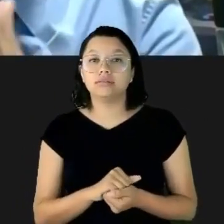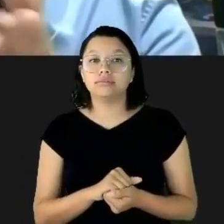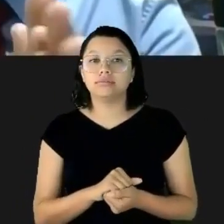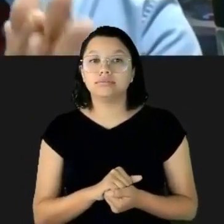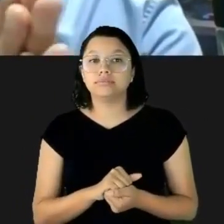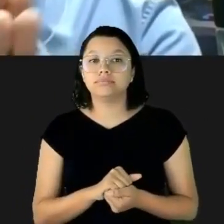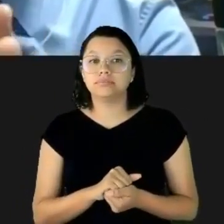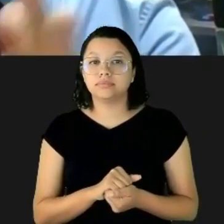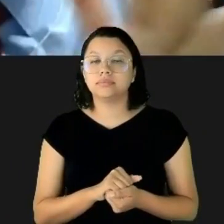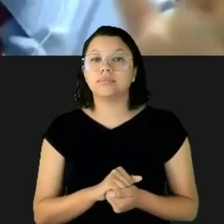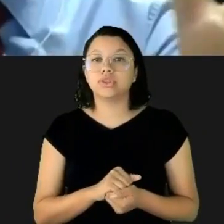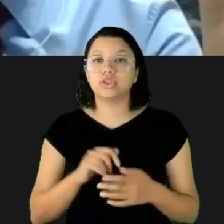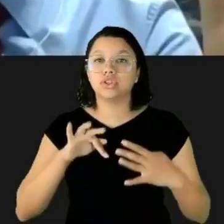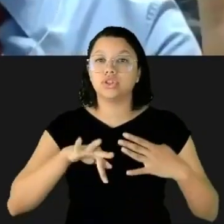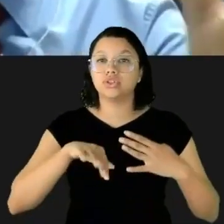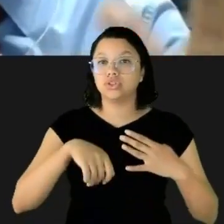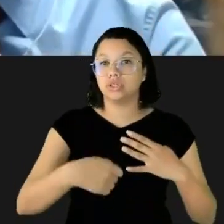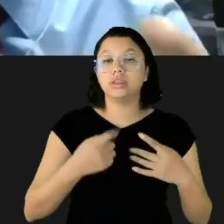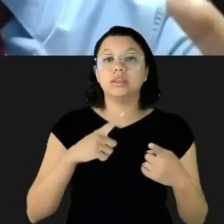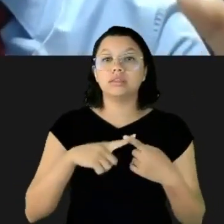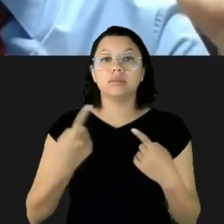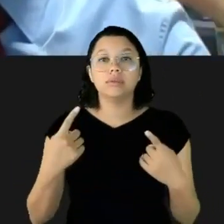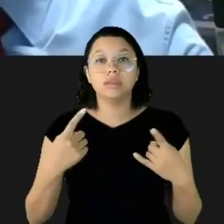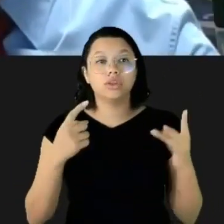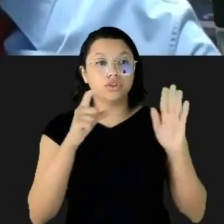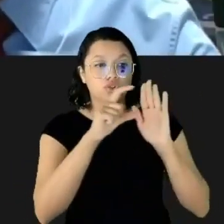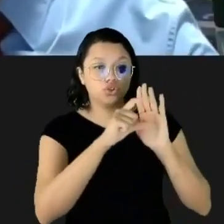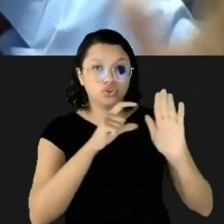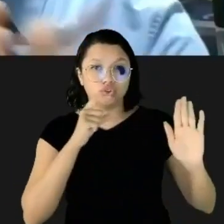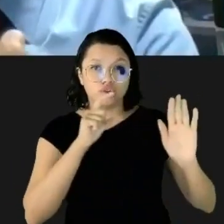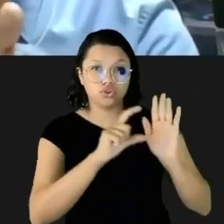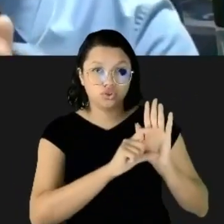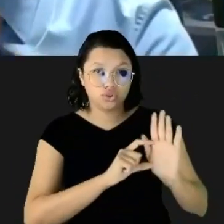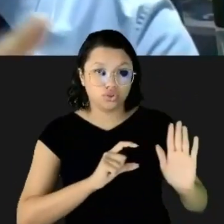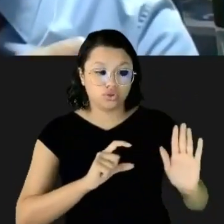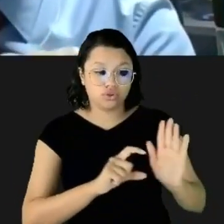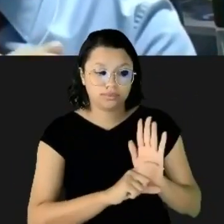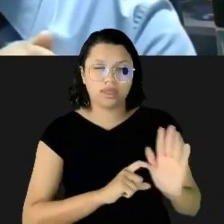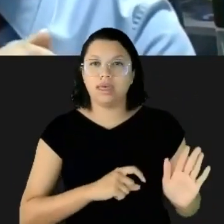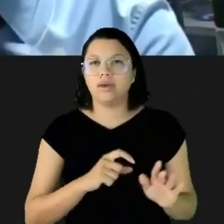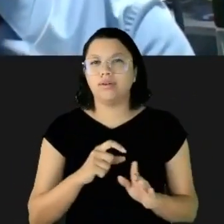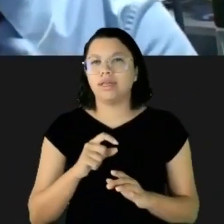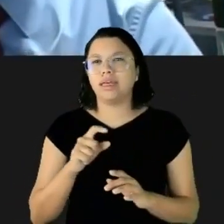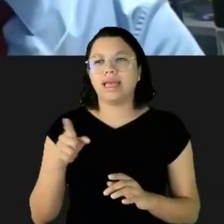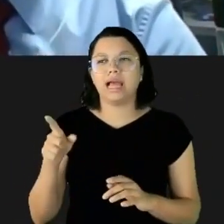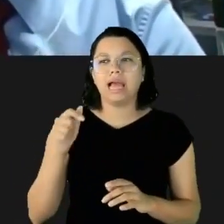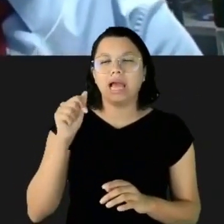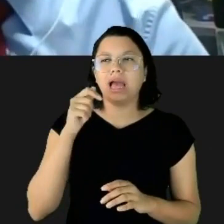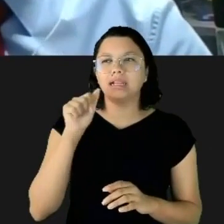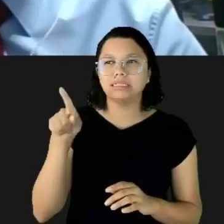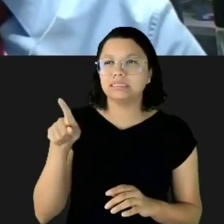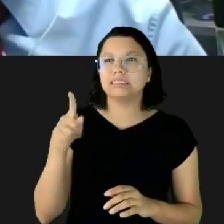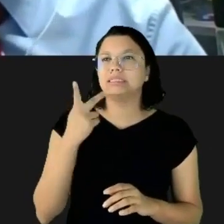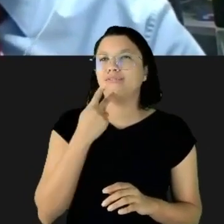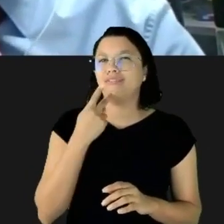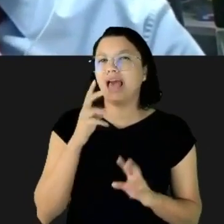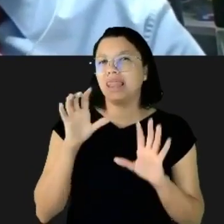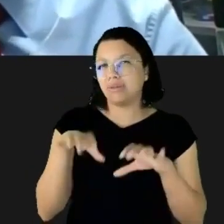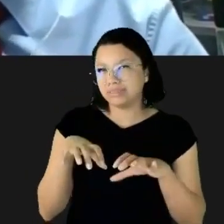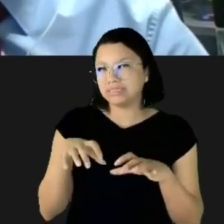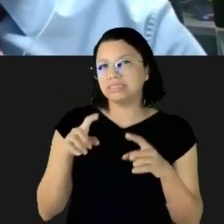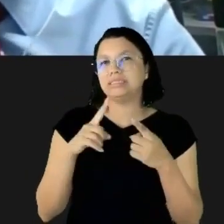não é modelo de sentença mas é modelo de parágrafos que eu chamo assim eles não chamam dessa forma mas é um modelo de